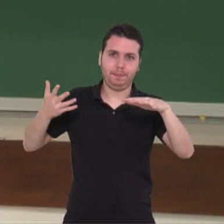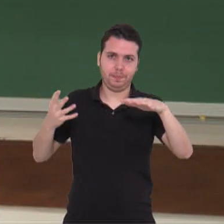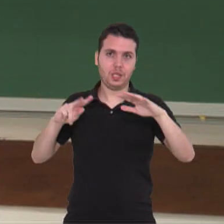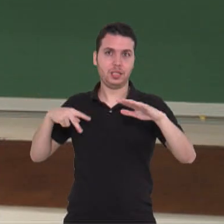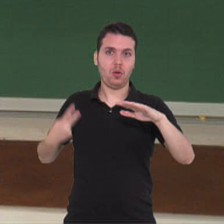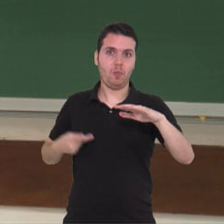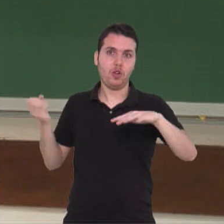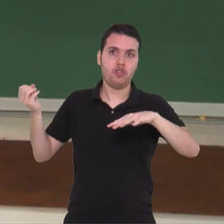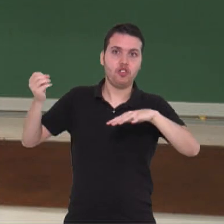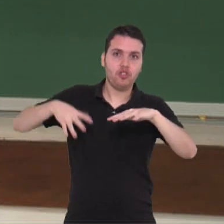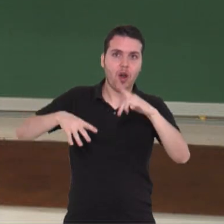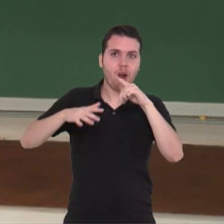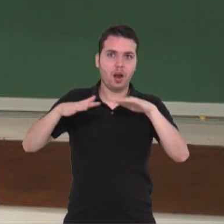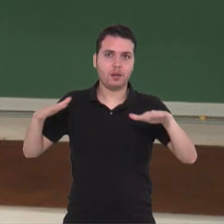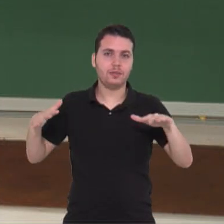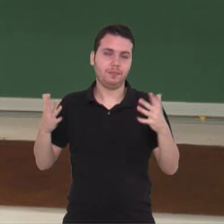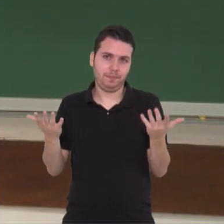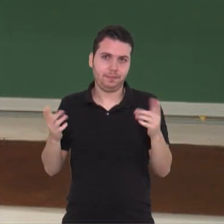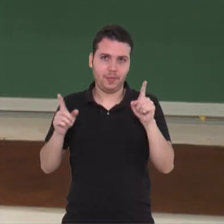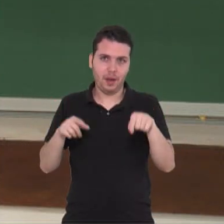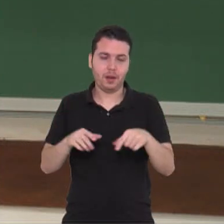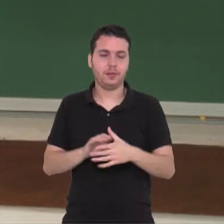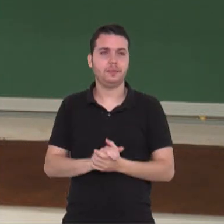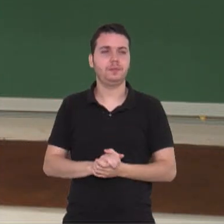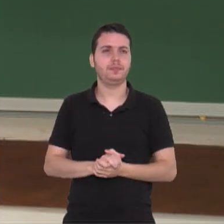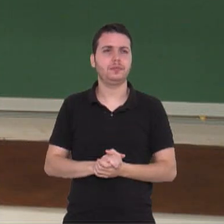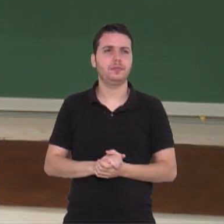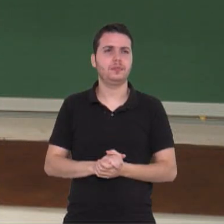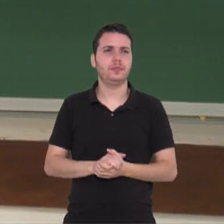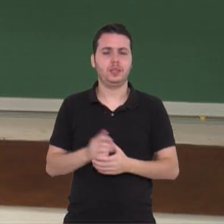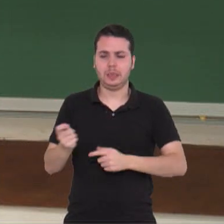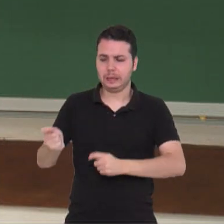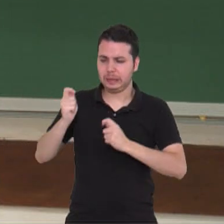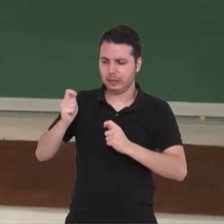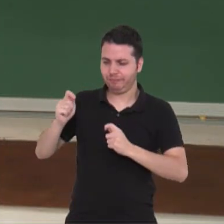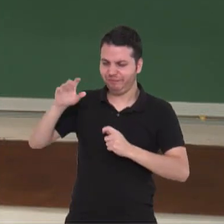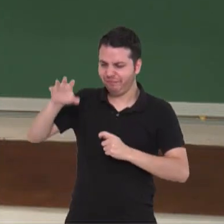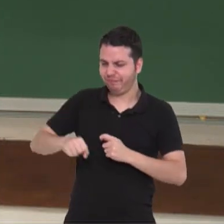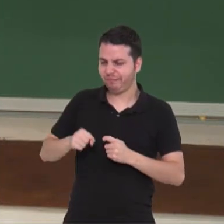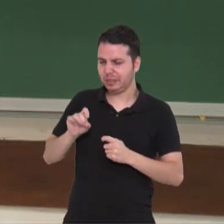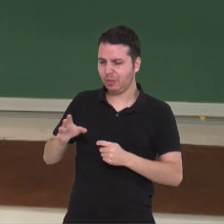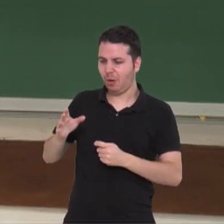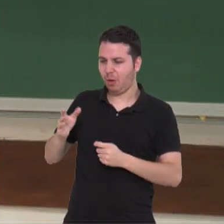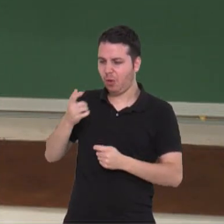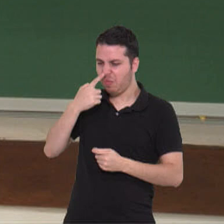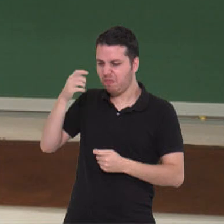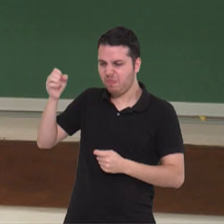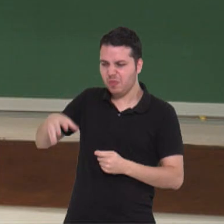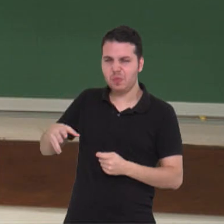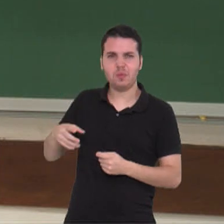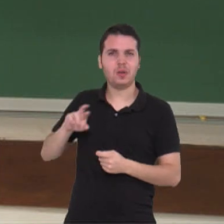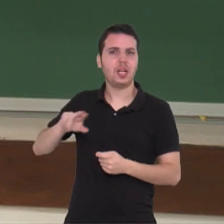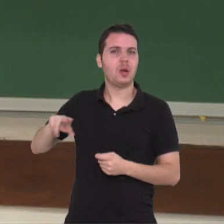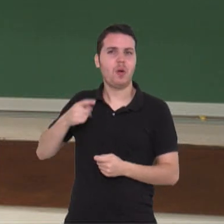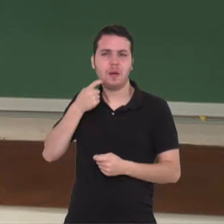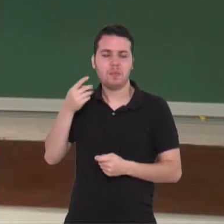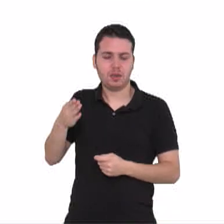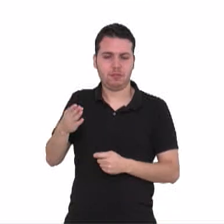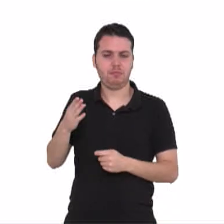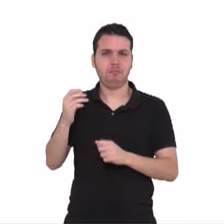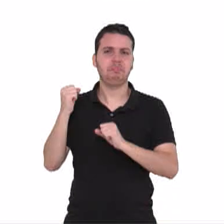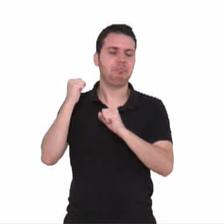lixo? Né? É o ser humano. Então ele falou, só pega o tranqueira, não pegou peixe. Ficou brabo, ó. Foi embora com o seu